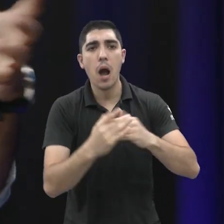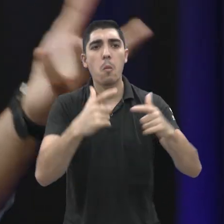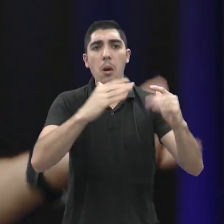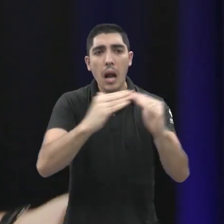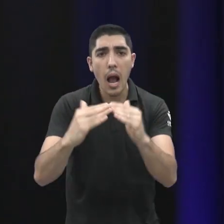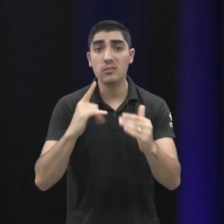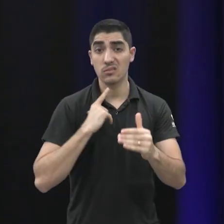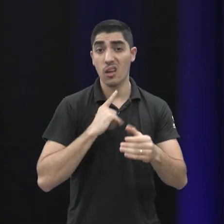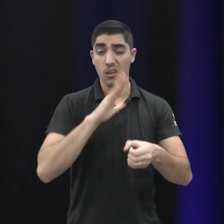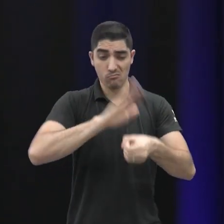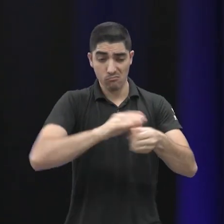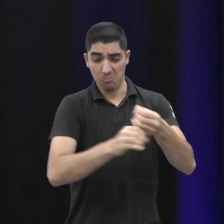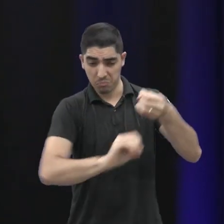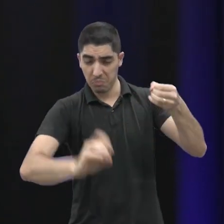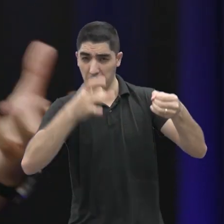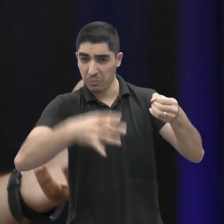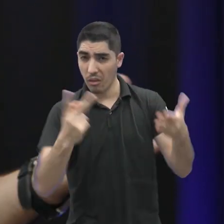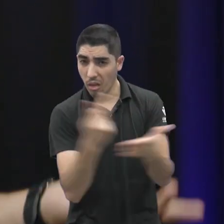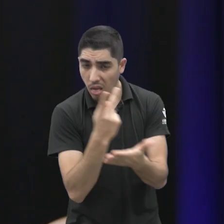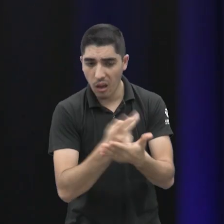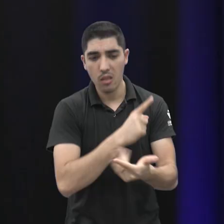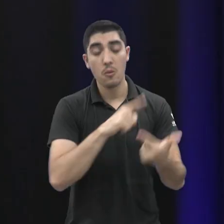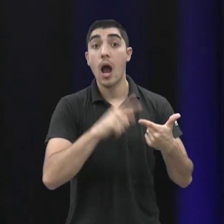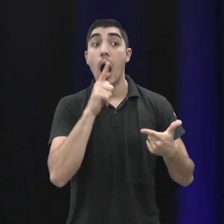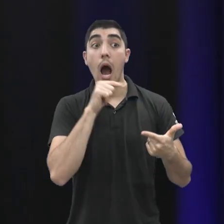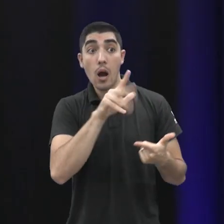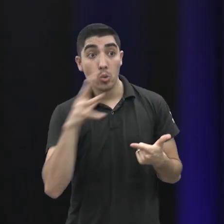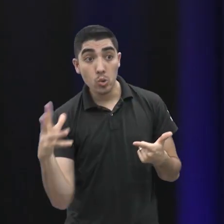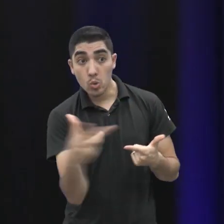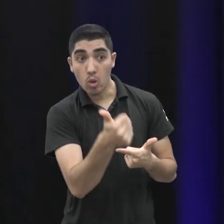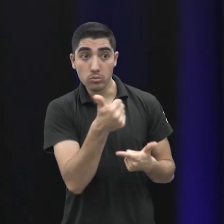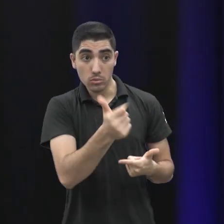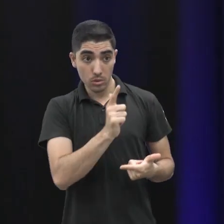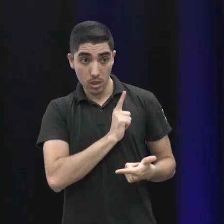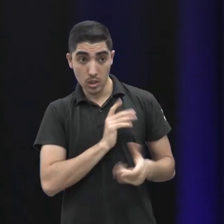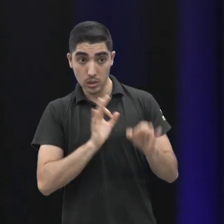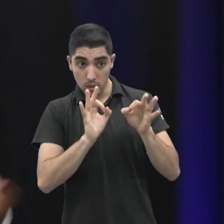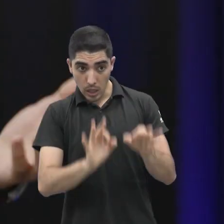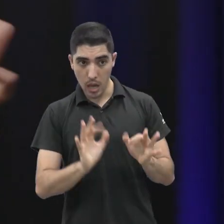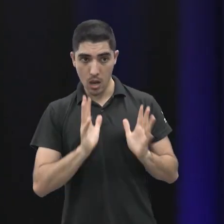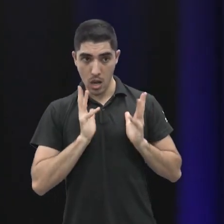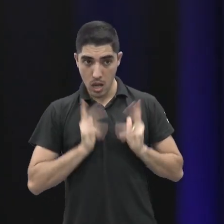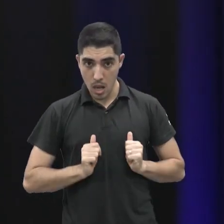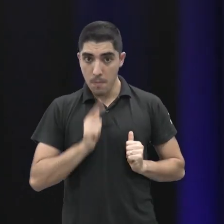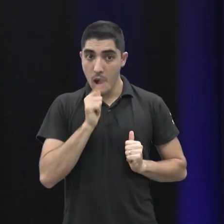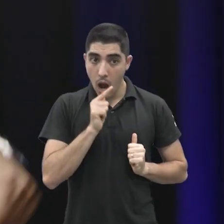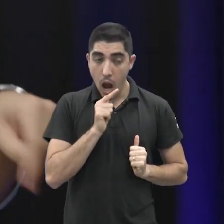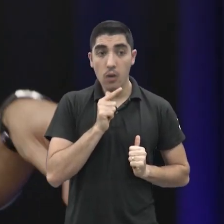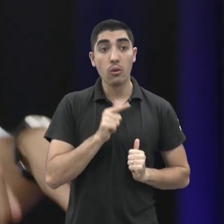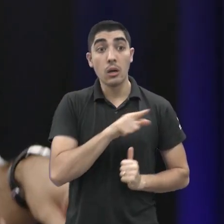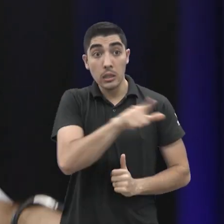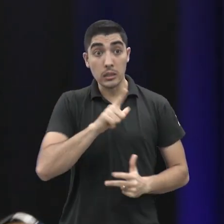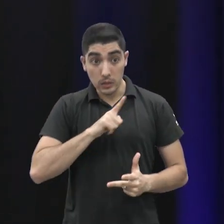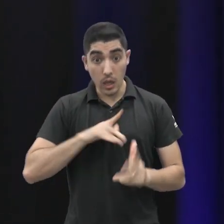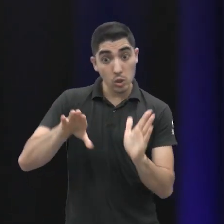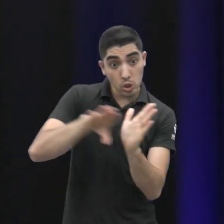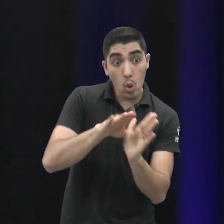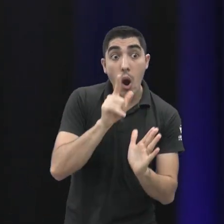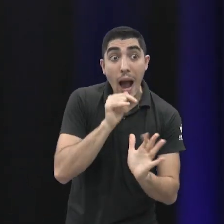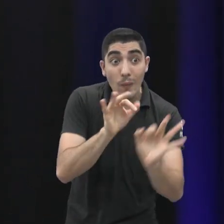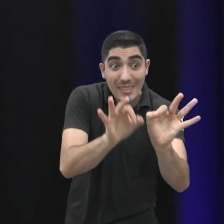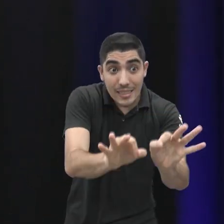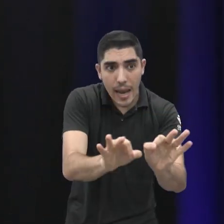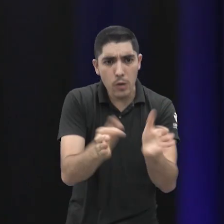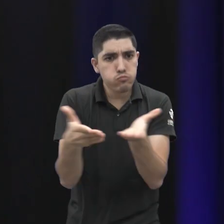que atrapalha, obviamente, como um todo, o acesso à água, né, de qualidade, não só de qualidade, mas o acesso à água, de